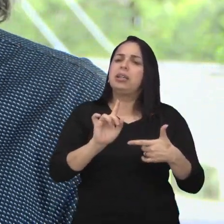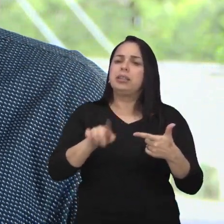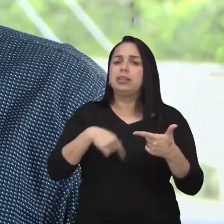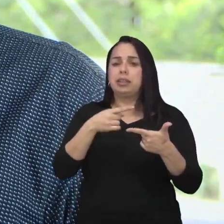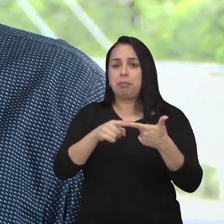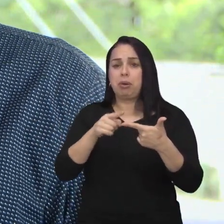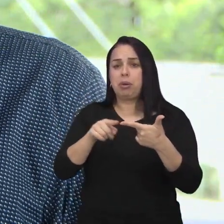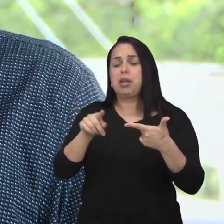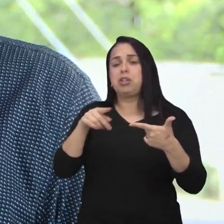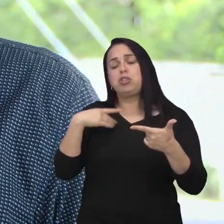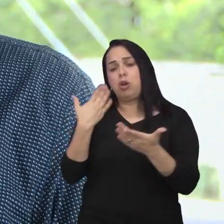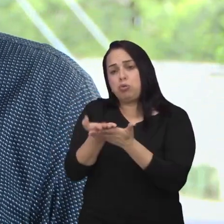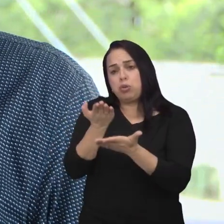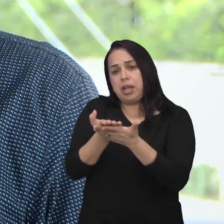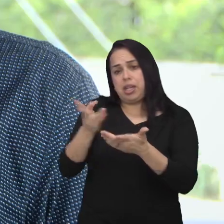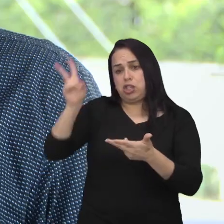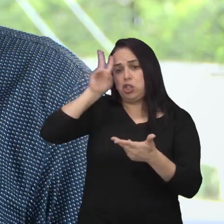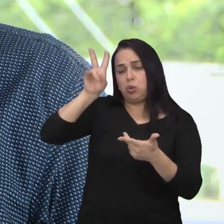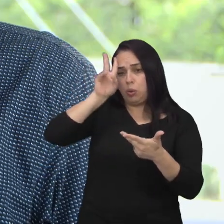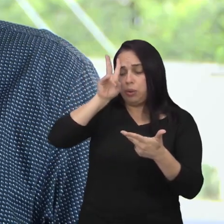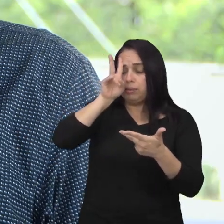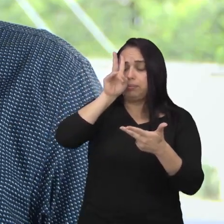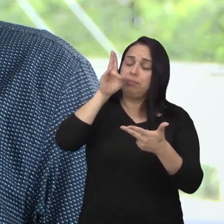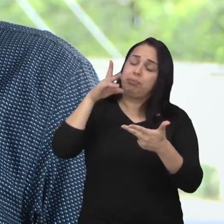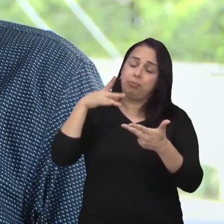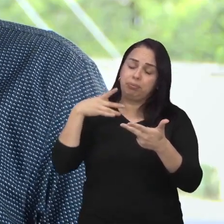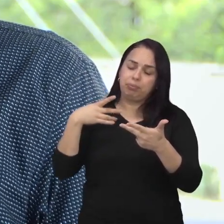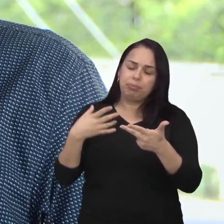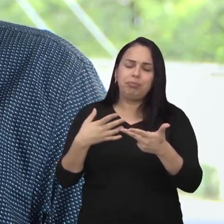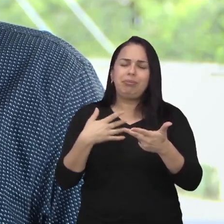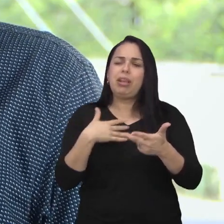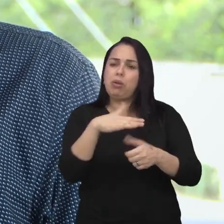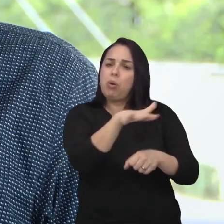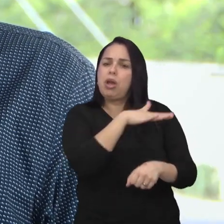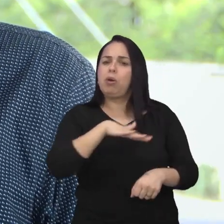depois estudioso de história, eu